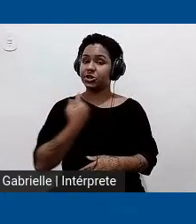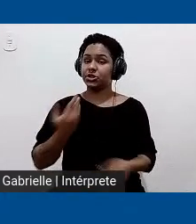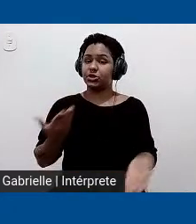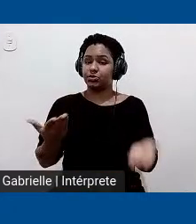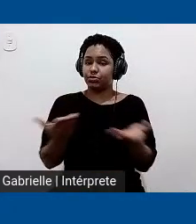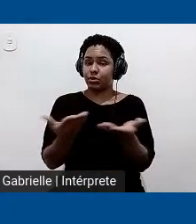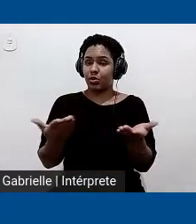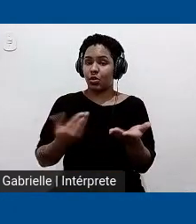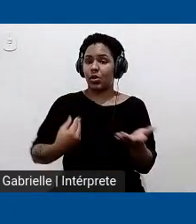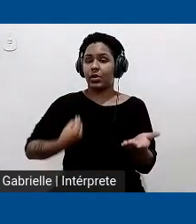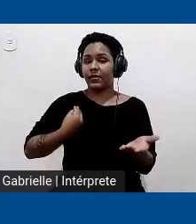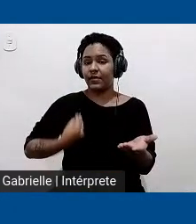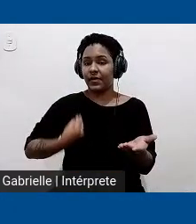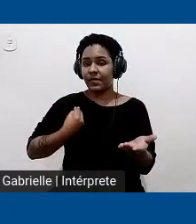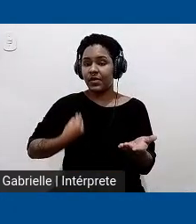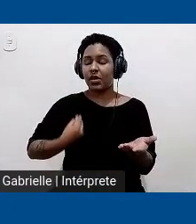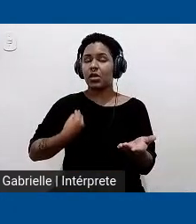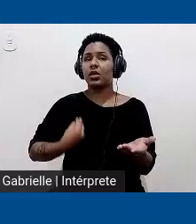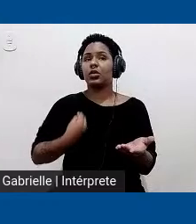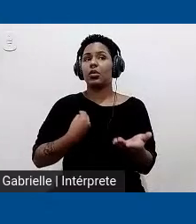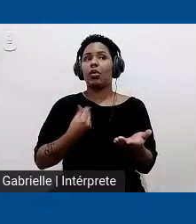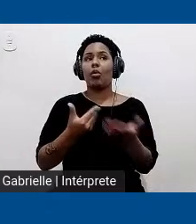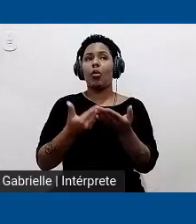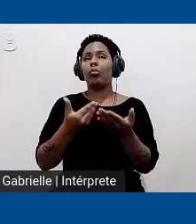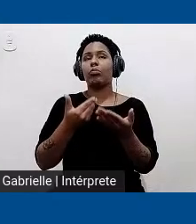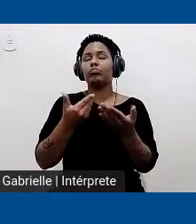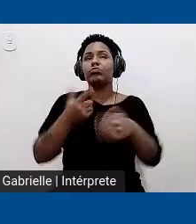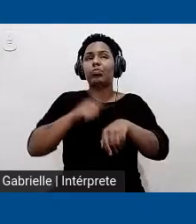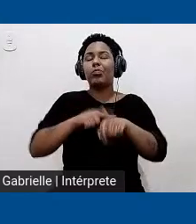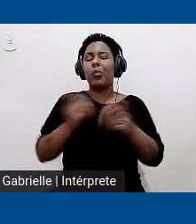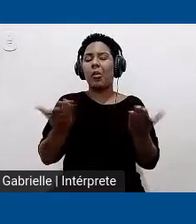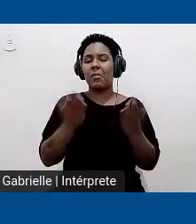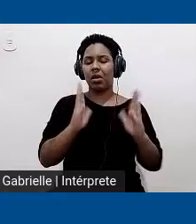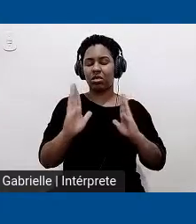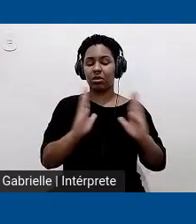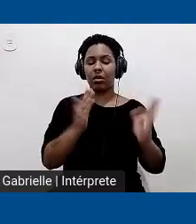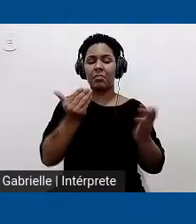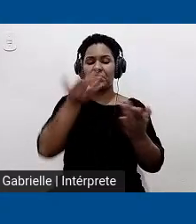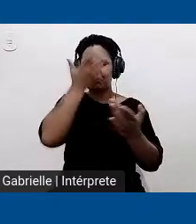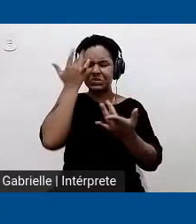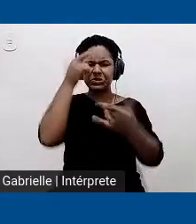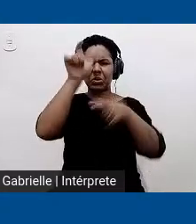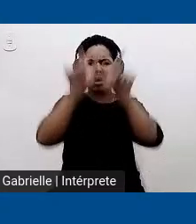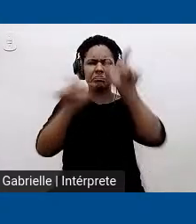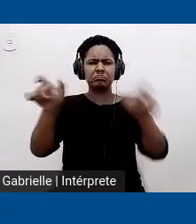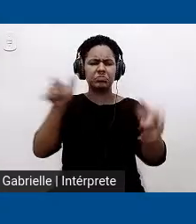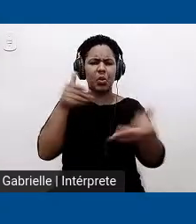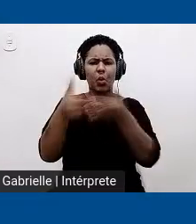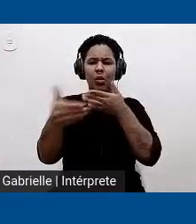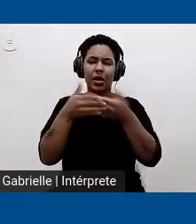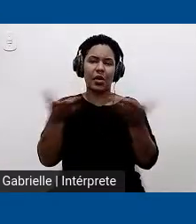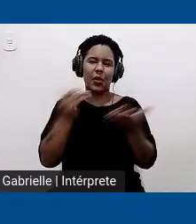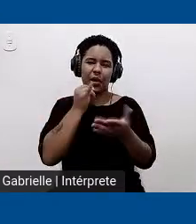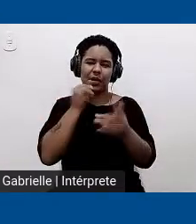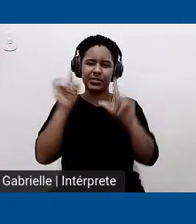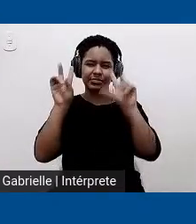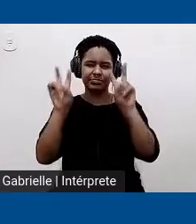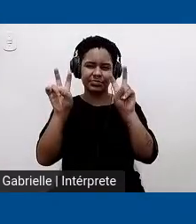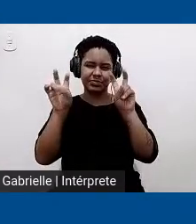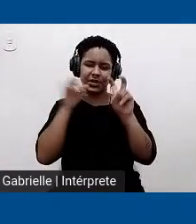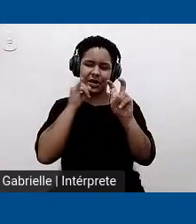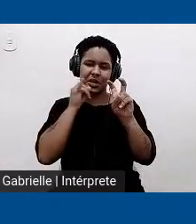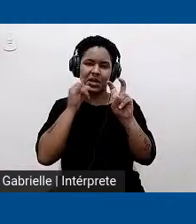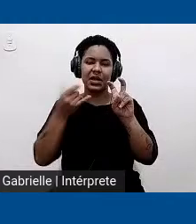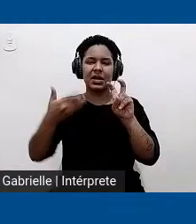no momento onde realmente qualquer pessoa, hoje em dia, aquele slogan da Kodak, aperte o botão,